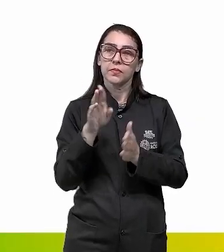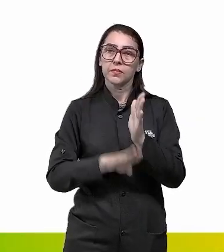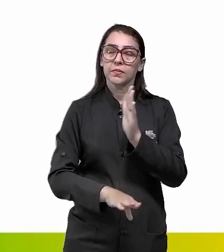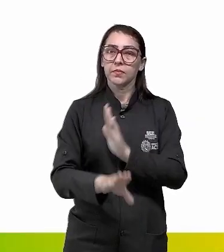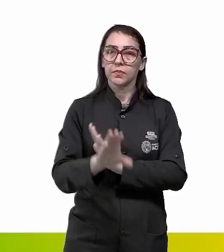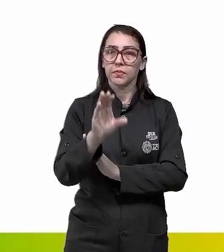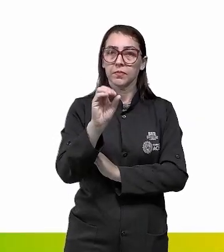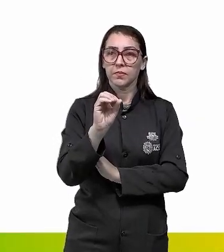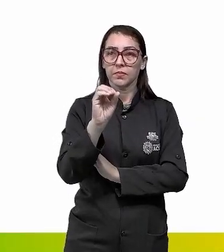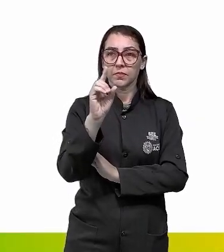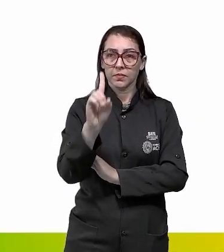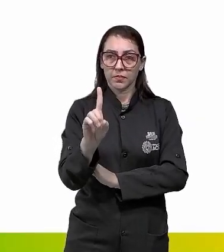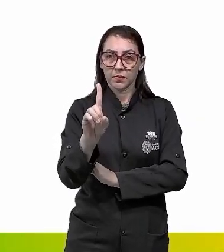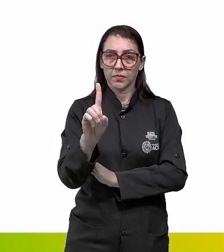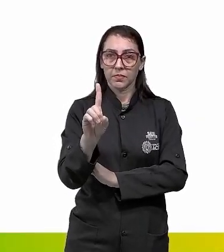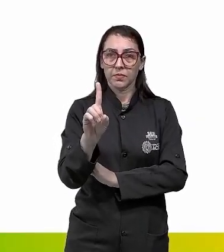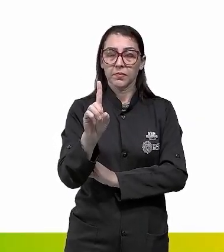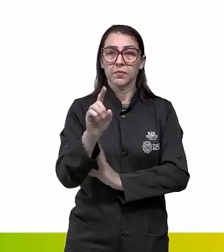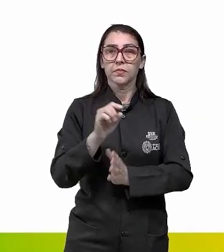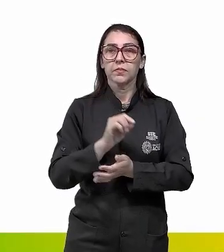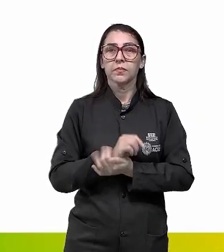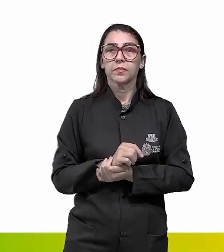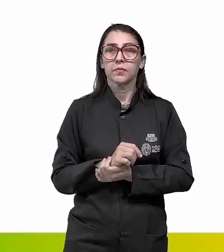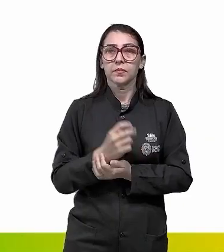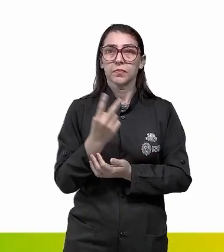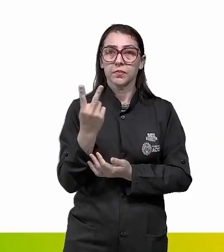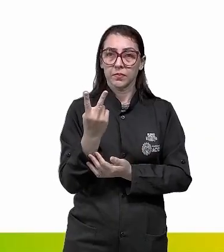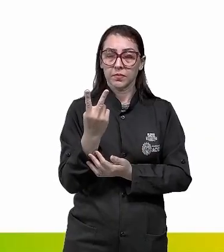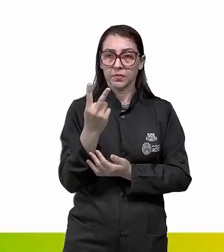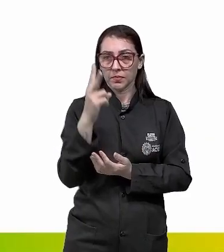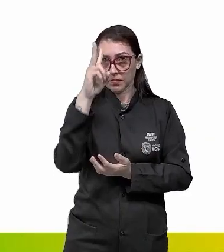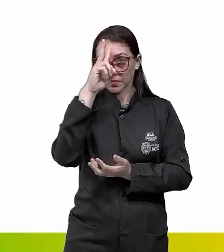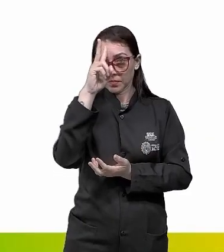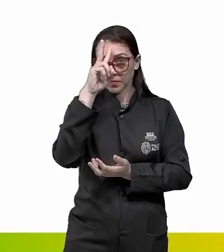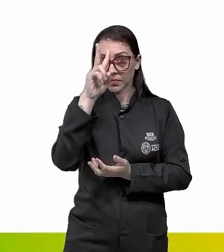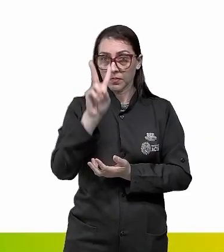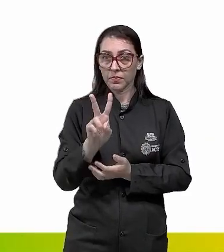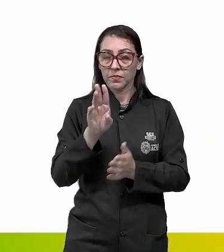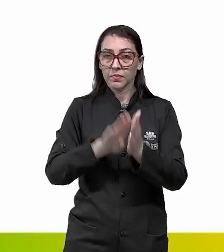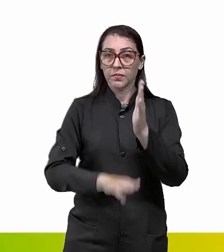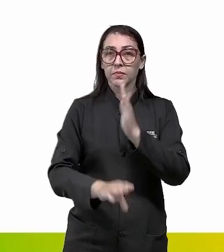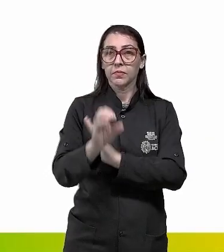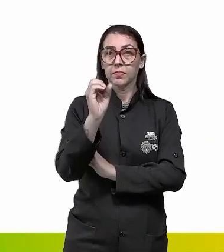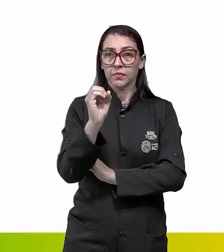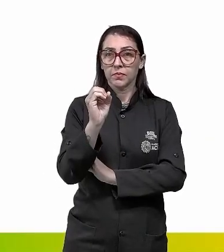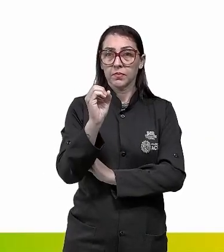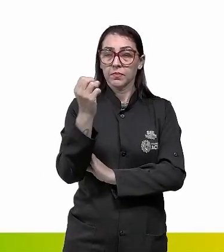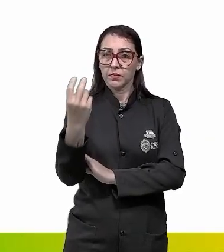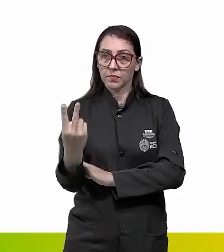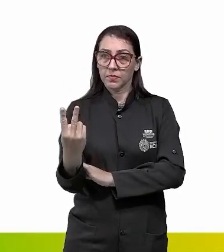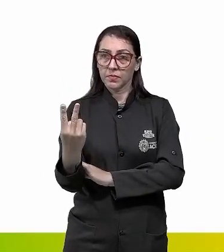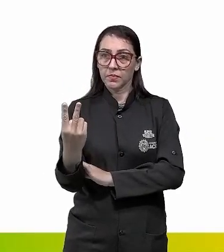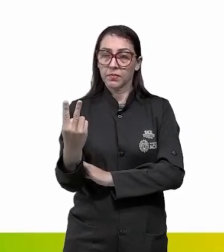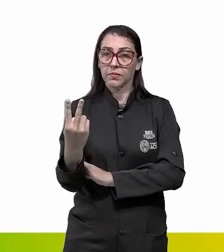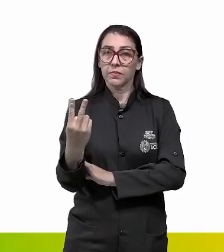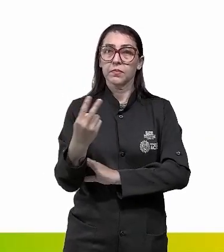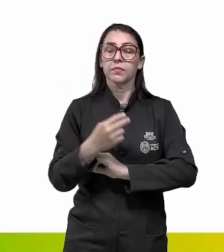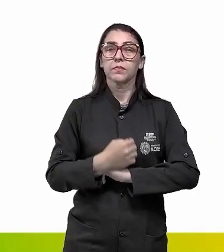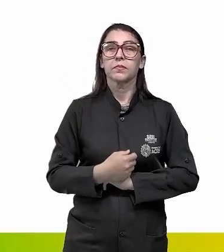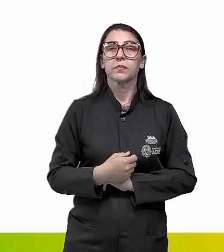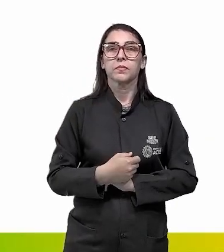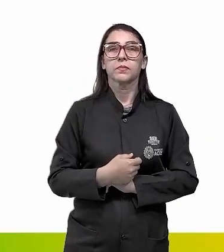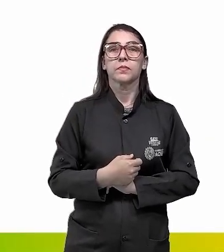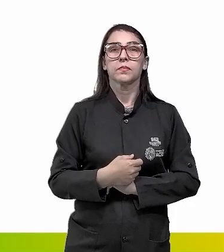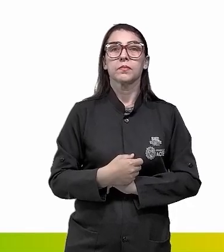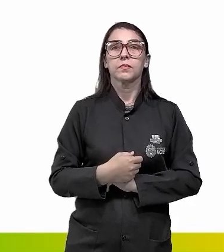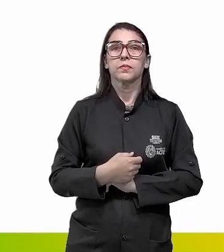1, e pega esse valor aqui é 2, lembra? 2 menos 0 é 2. Então, pega 2 dividido